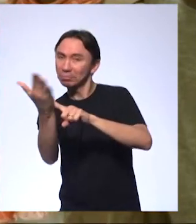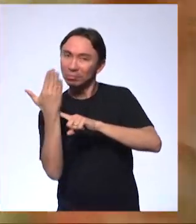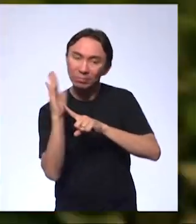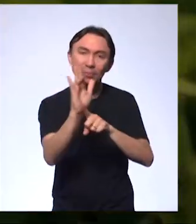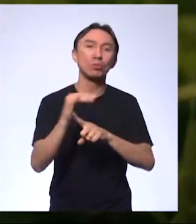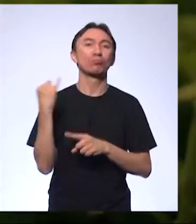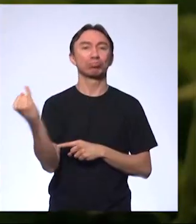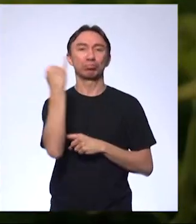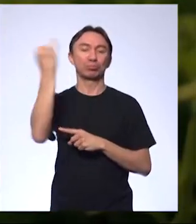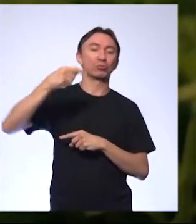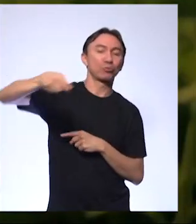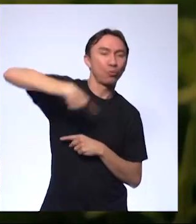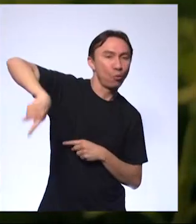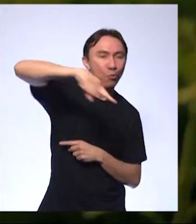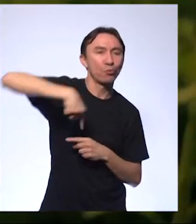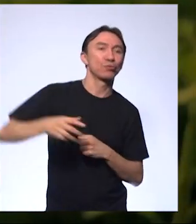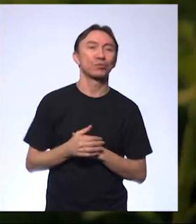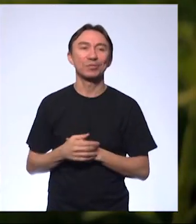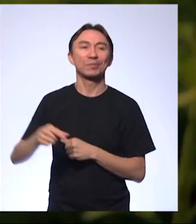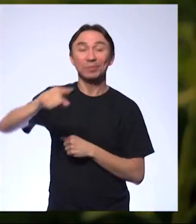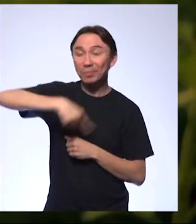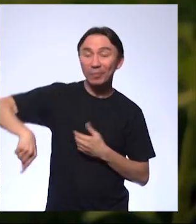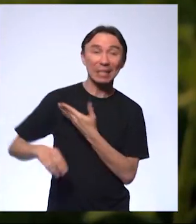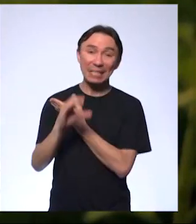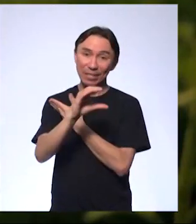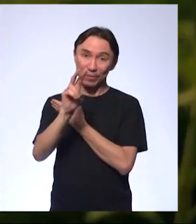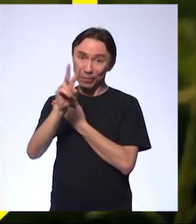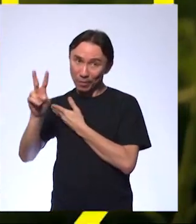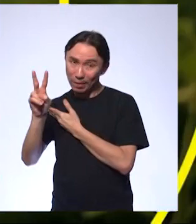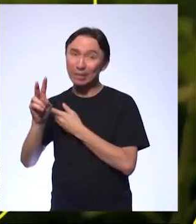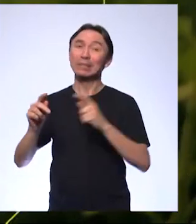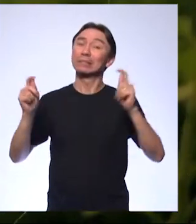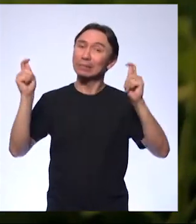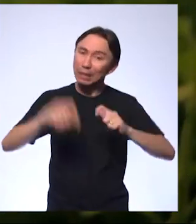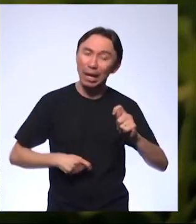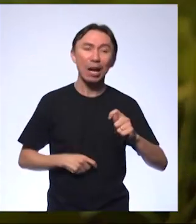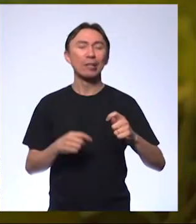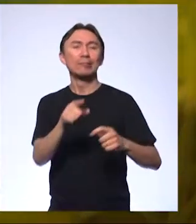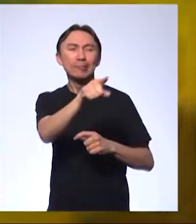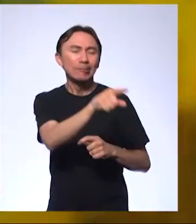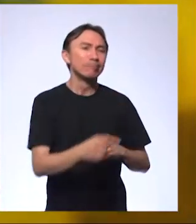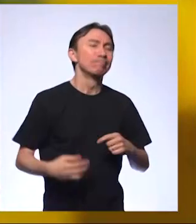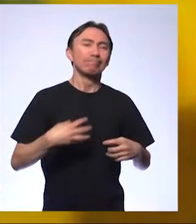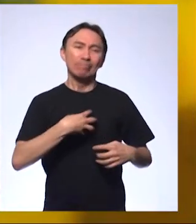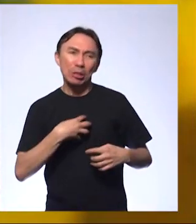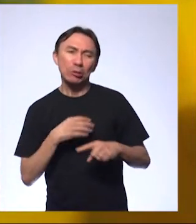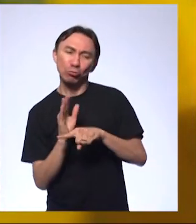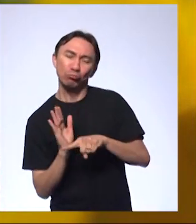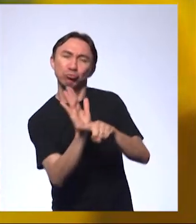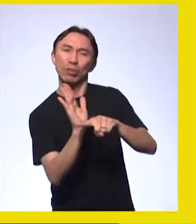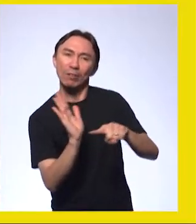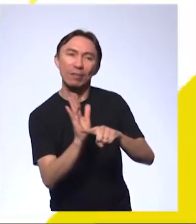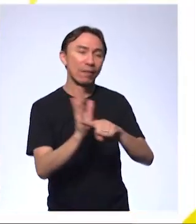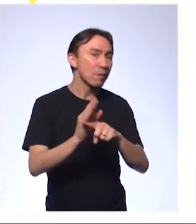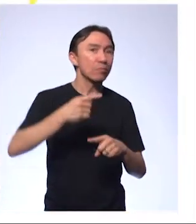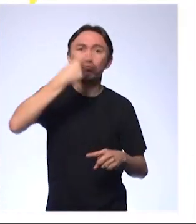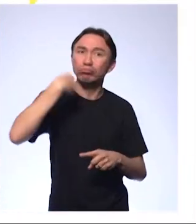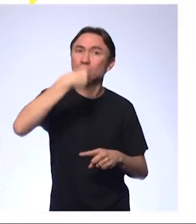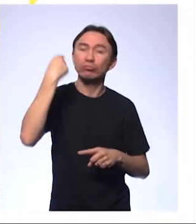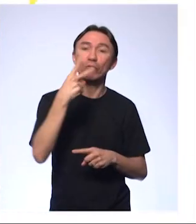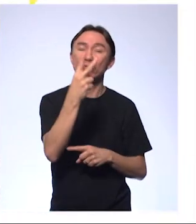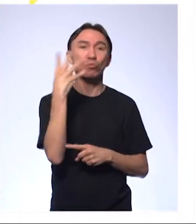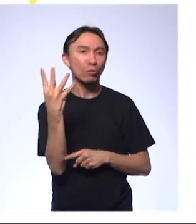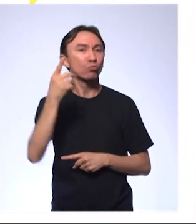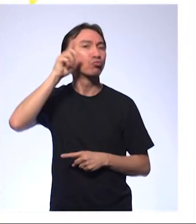todos nós. O CVV está disponível e oferece apoio emocional 24 horas por dia, acolhendo